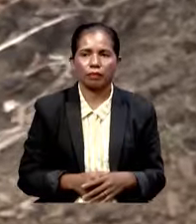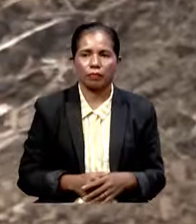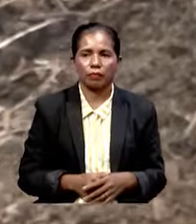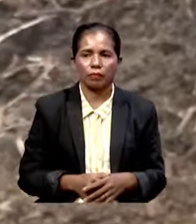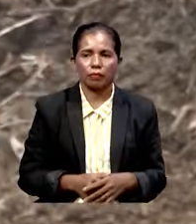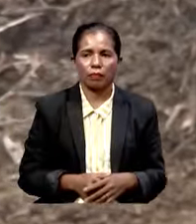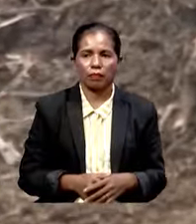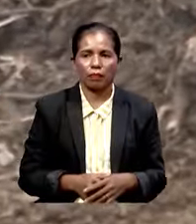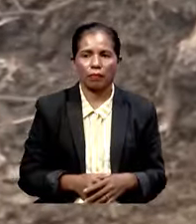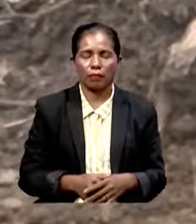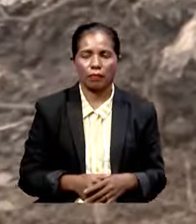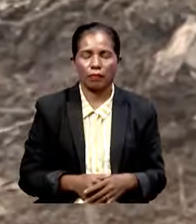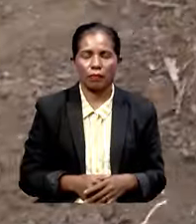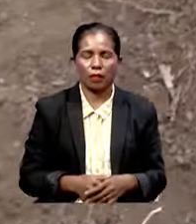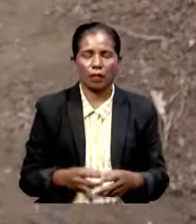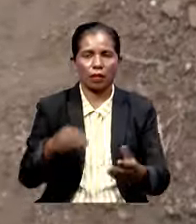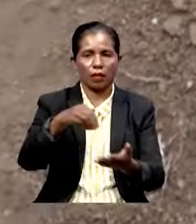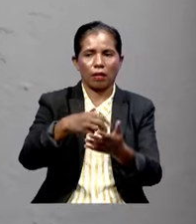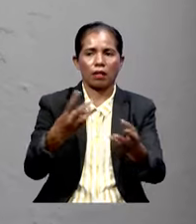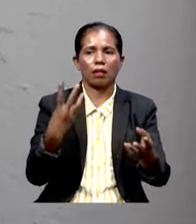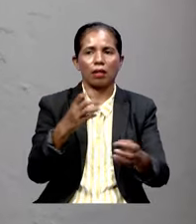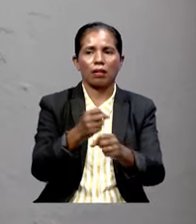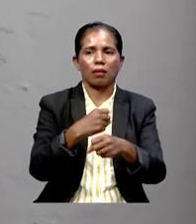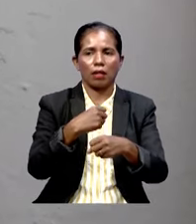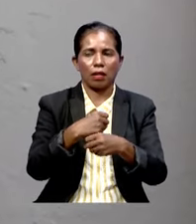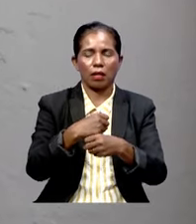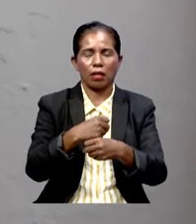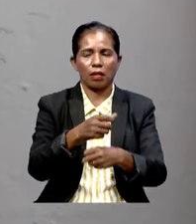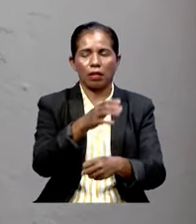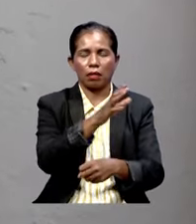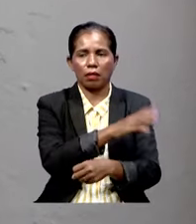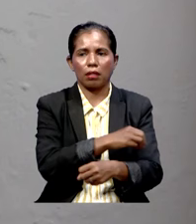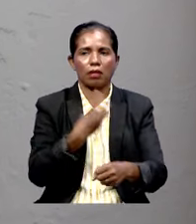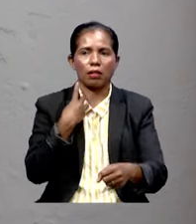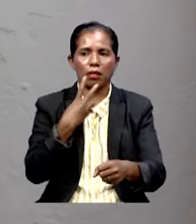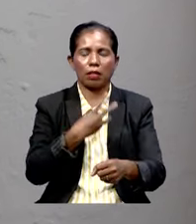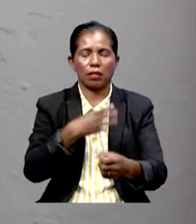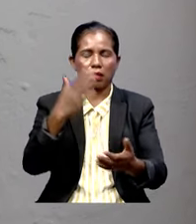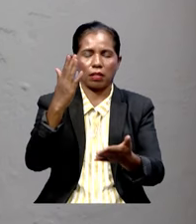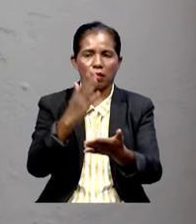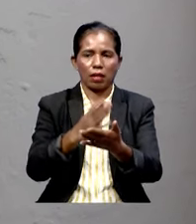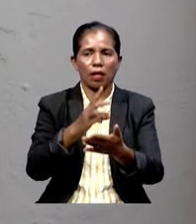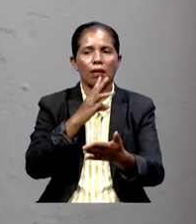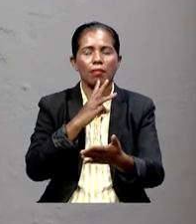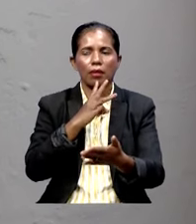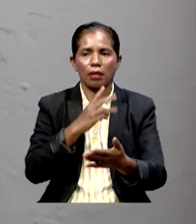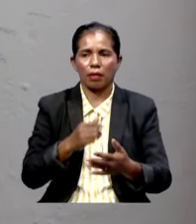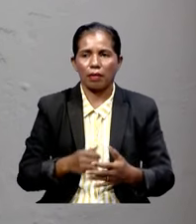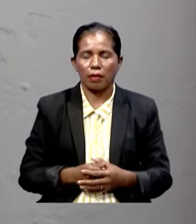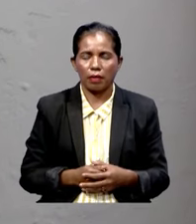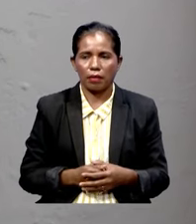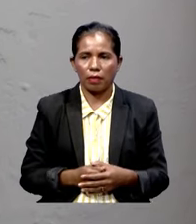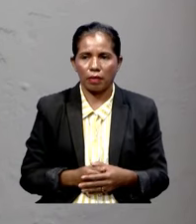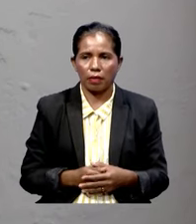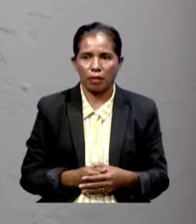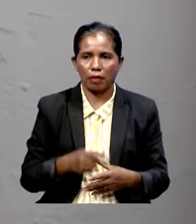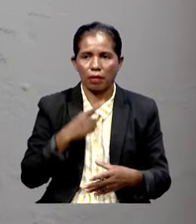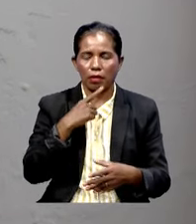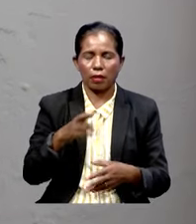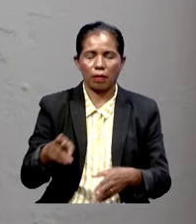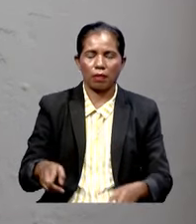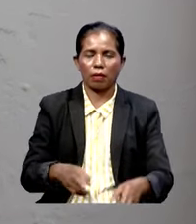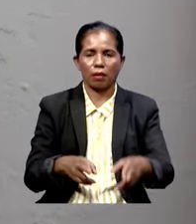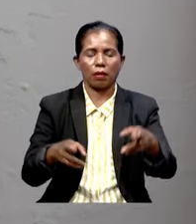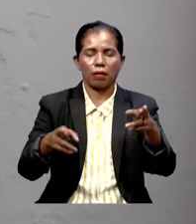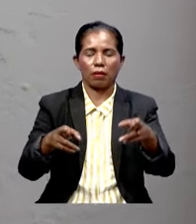Debu naturalmente se macria, cara o Timor se macria. Ita satan kadalak, bele fuan nebe refere ba mata kixer.